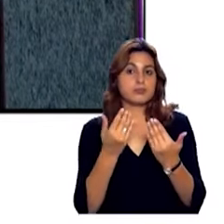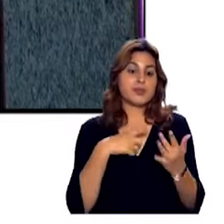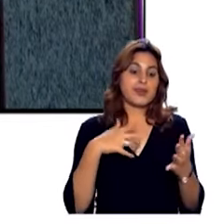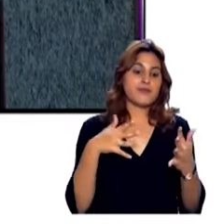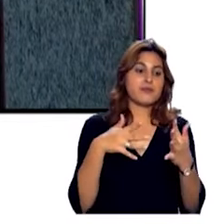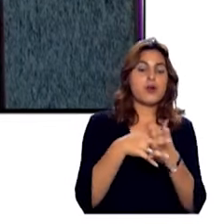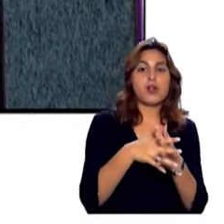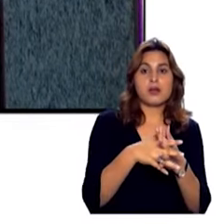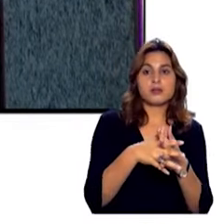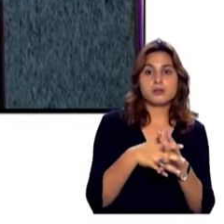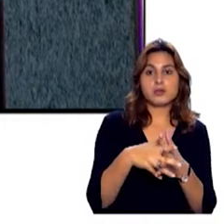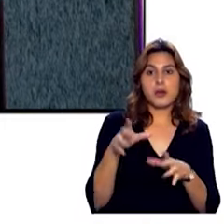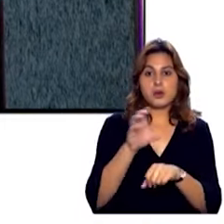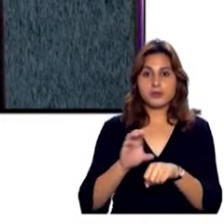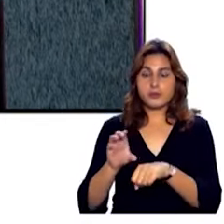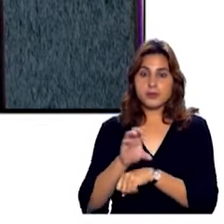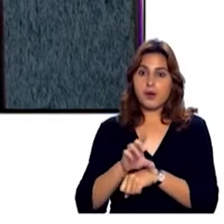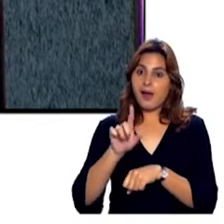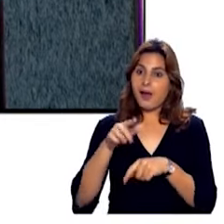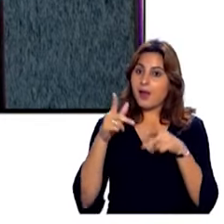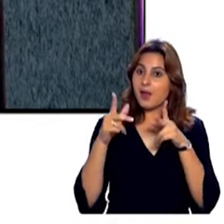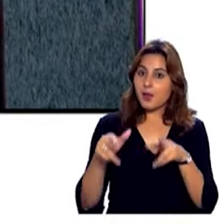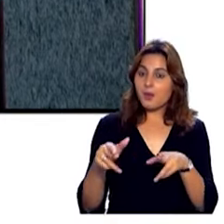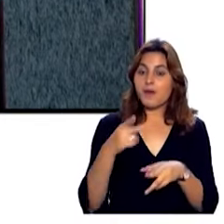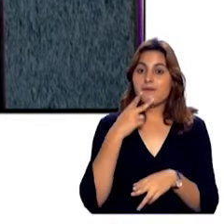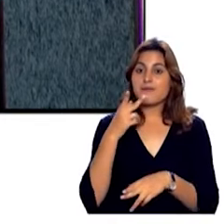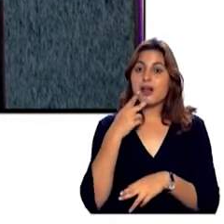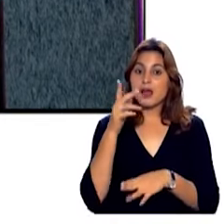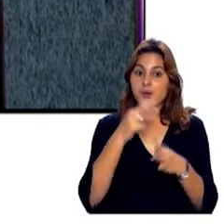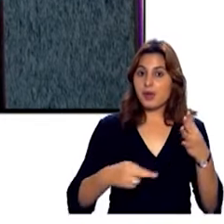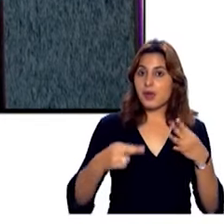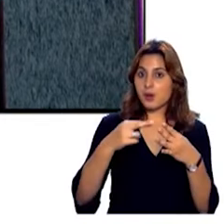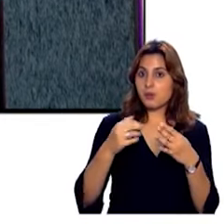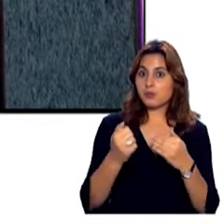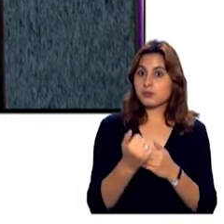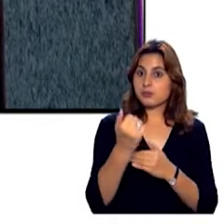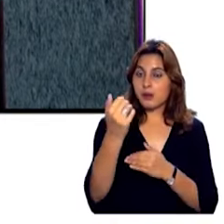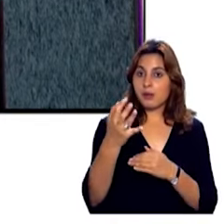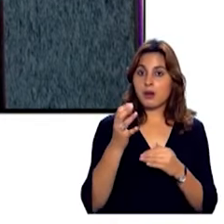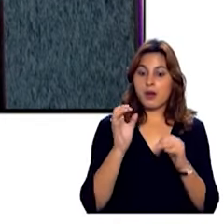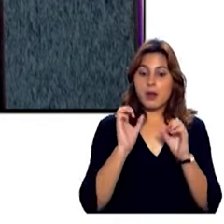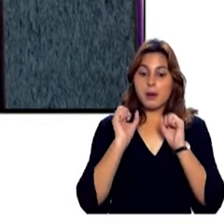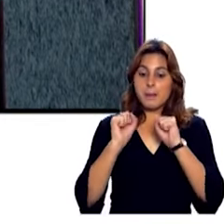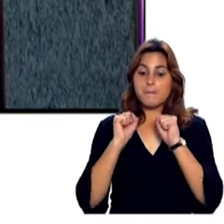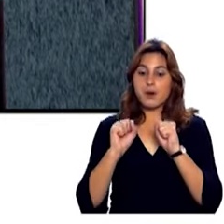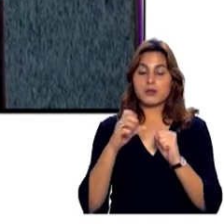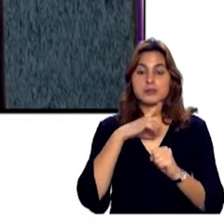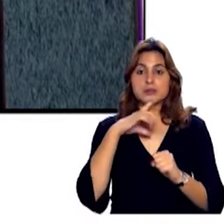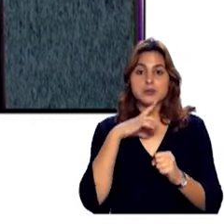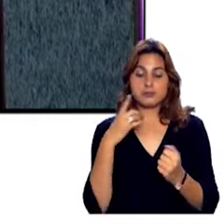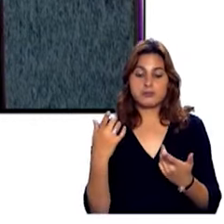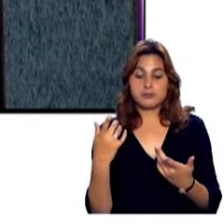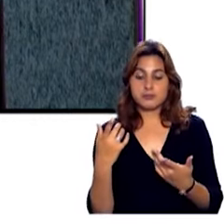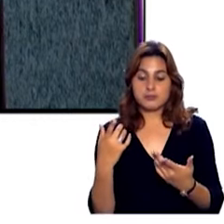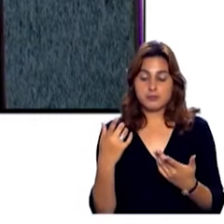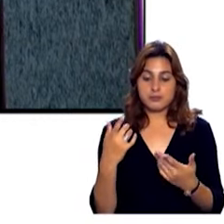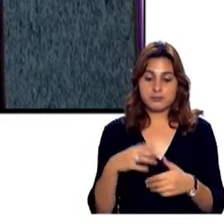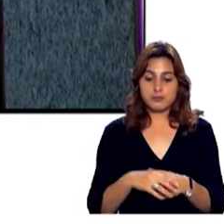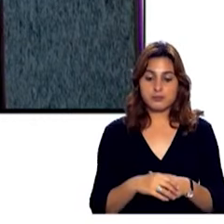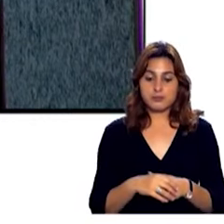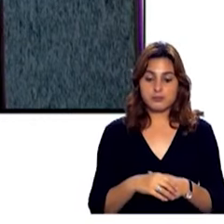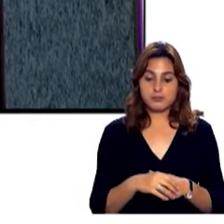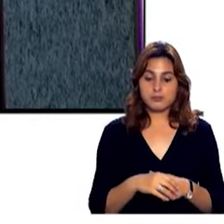a constituição é o mesmo que admitir que o recurso extraordinário pode oferecer ao